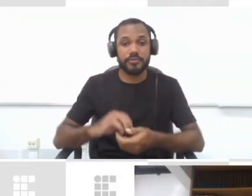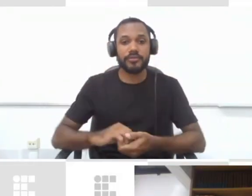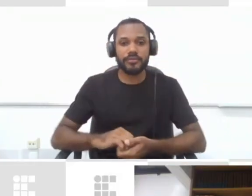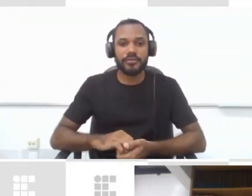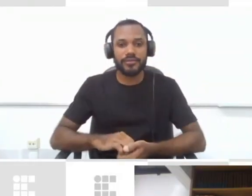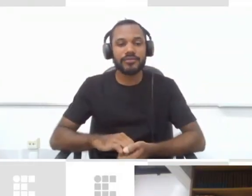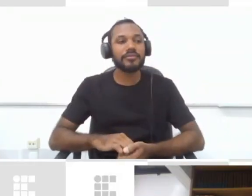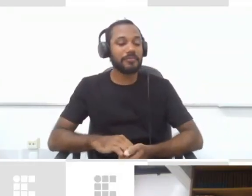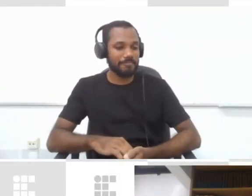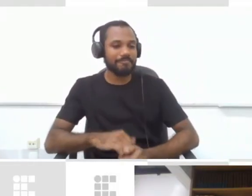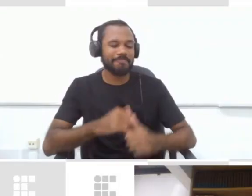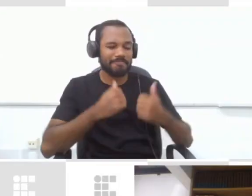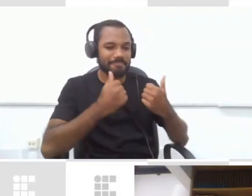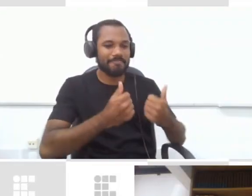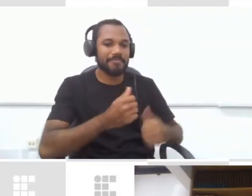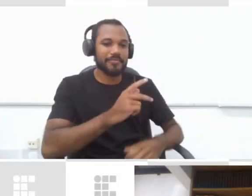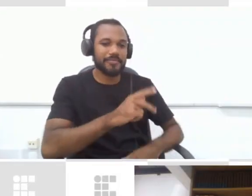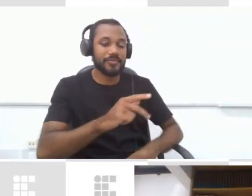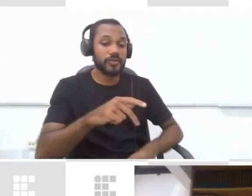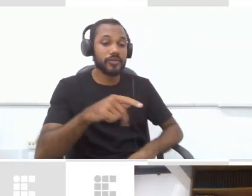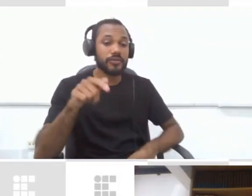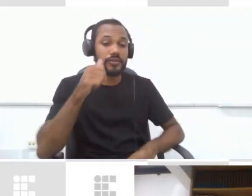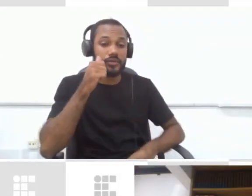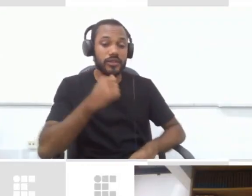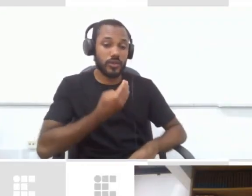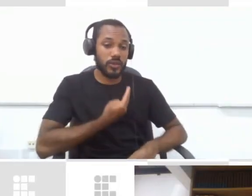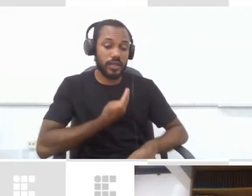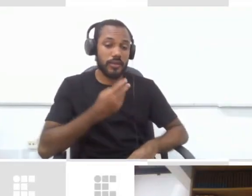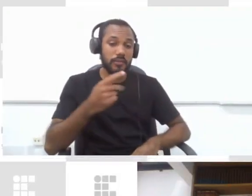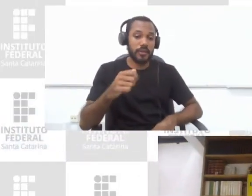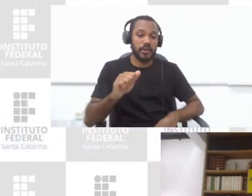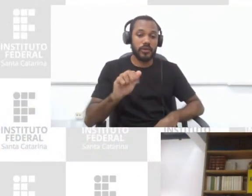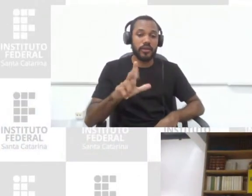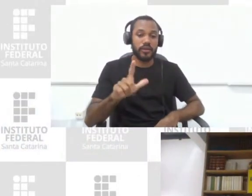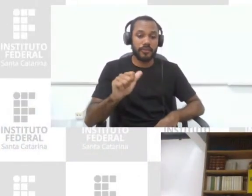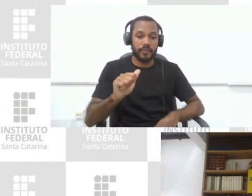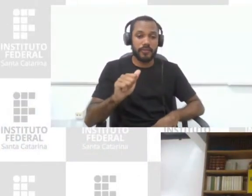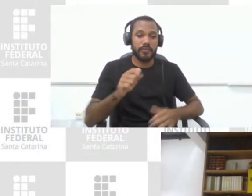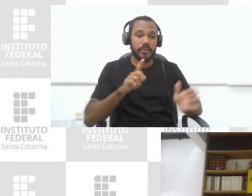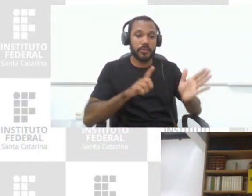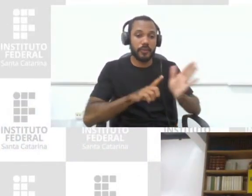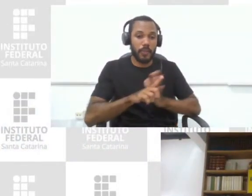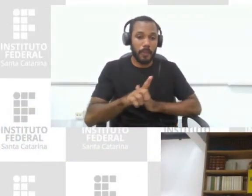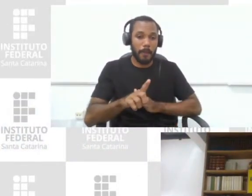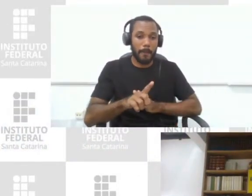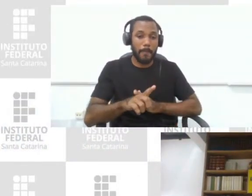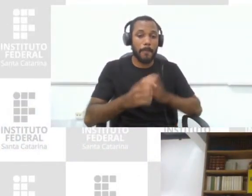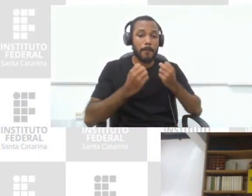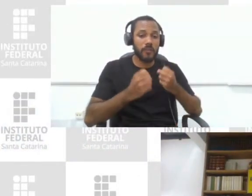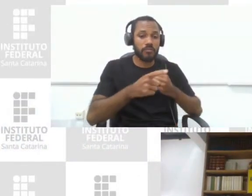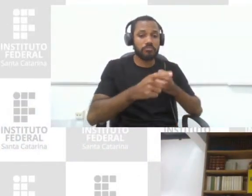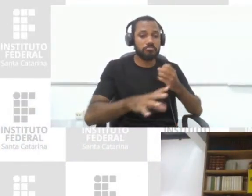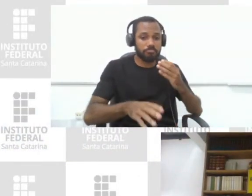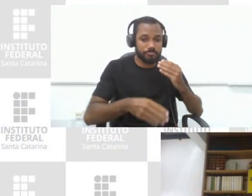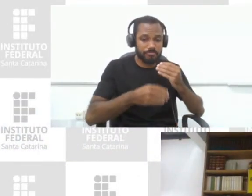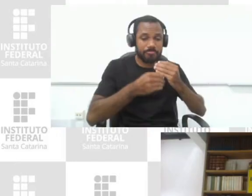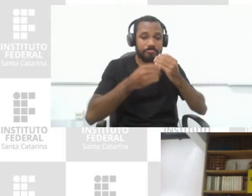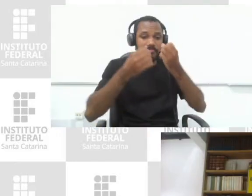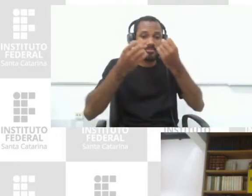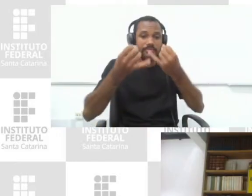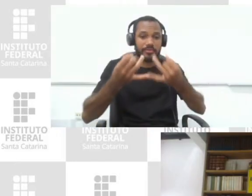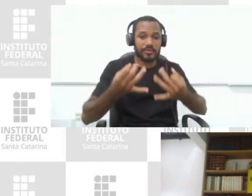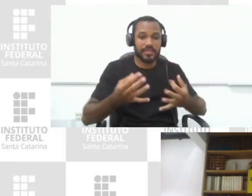Professora, nossa colega Paula Regina Correia, querida, ela pergunta o seguinte: o professor poderia comentar um pouco mais sobre